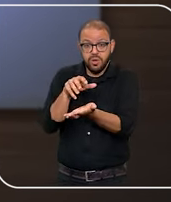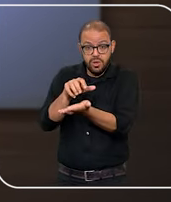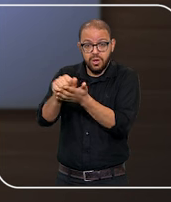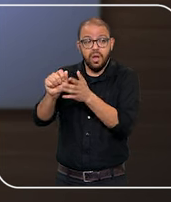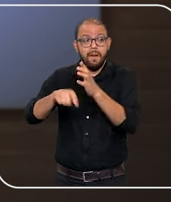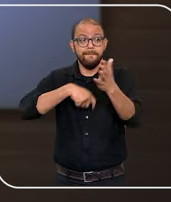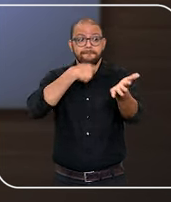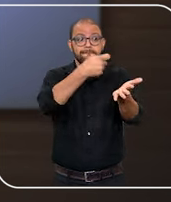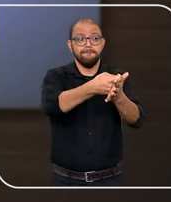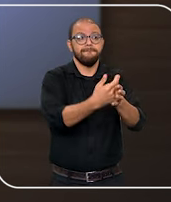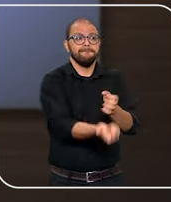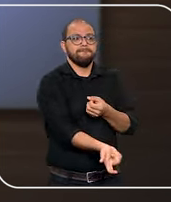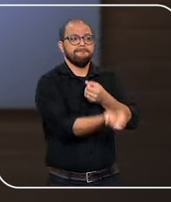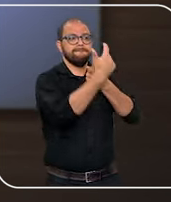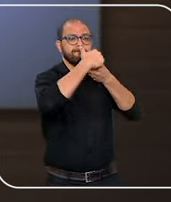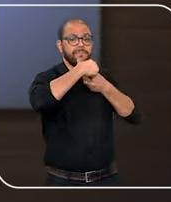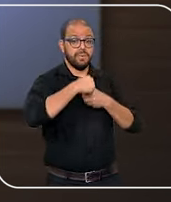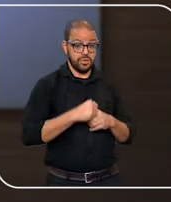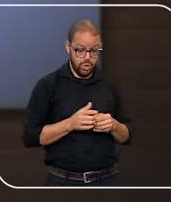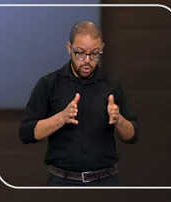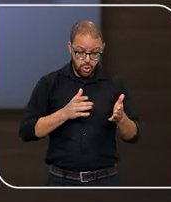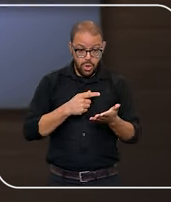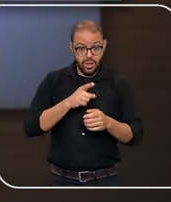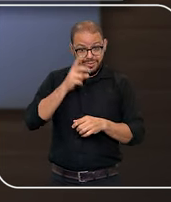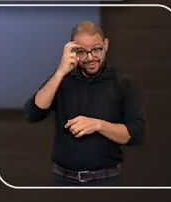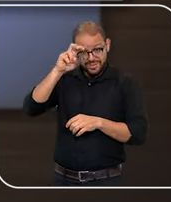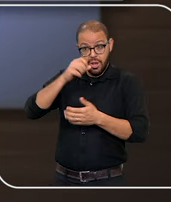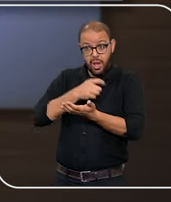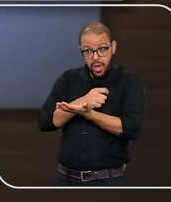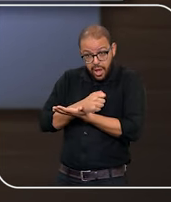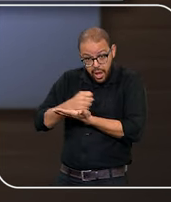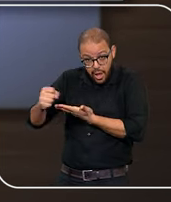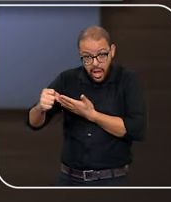a apreensão para quitar a dívida e reaver o bem. Se o prazo